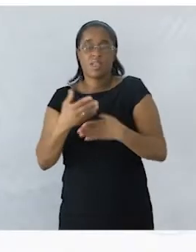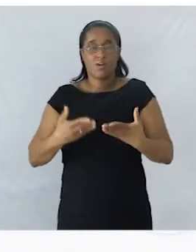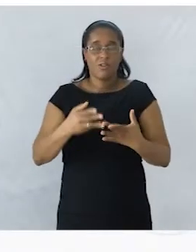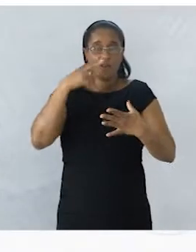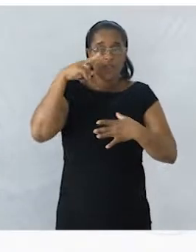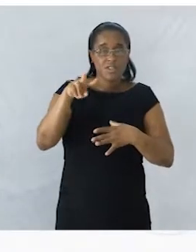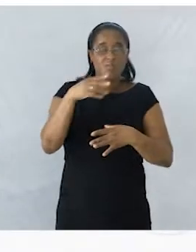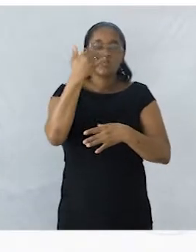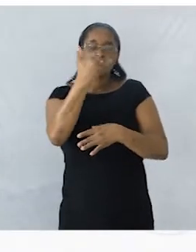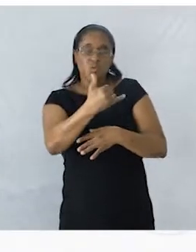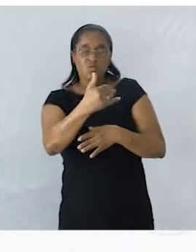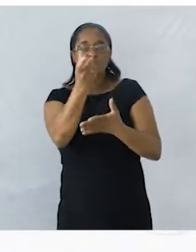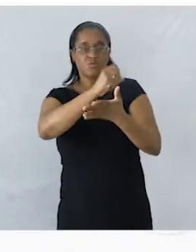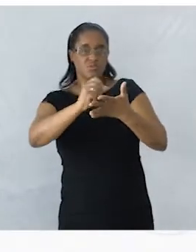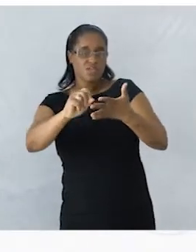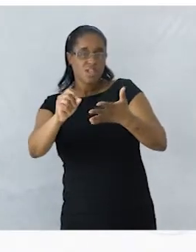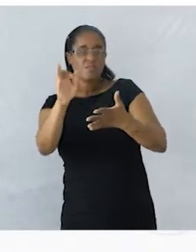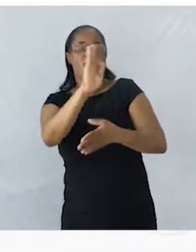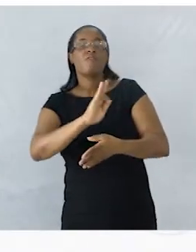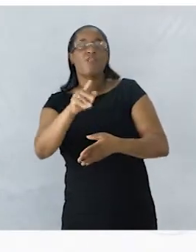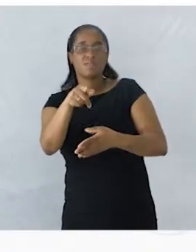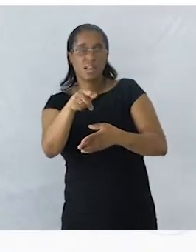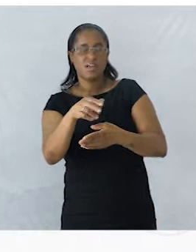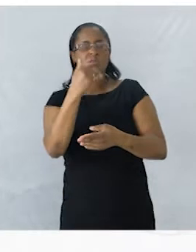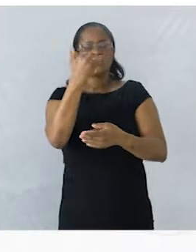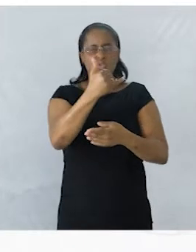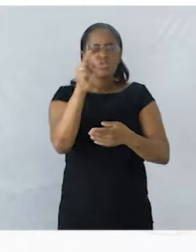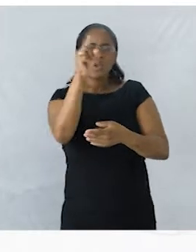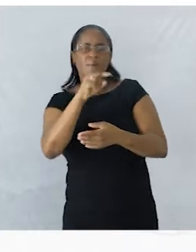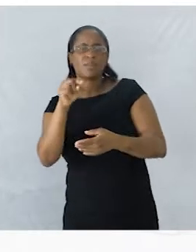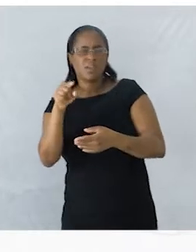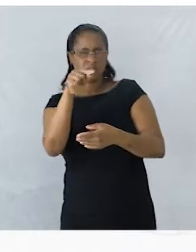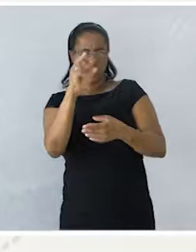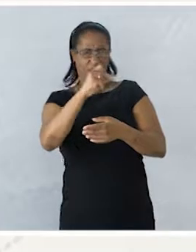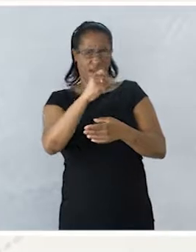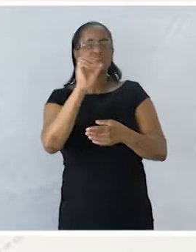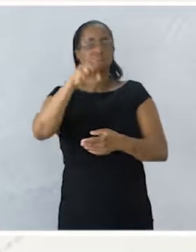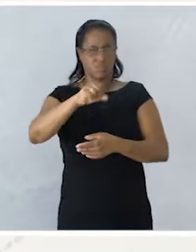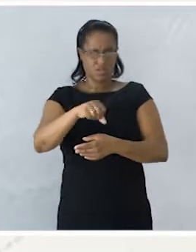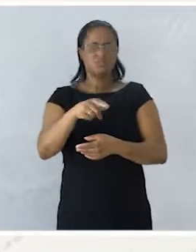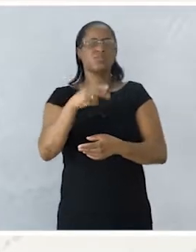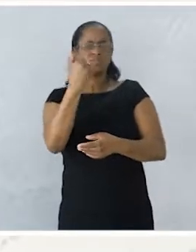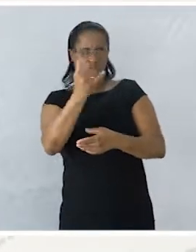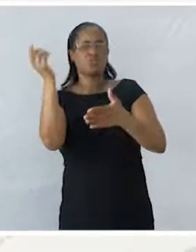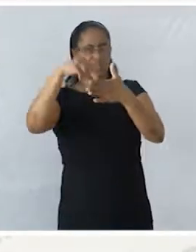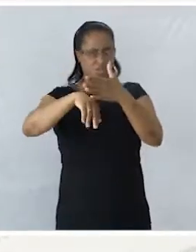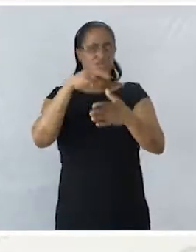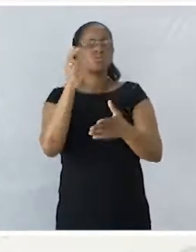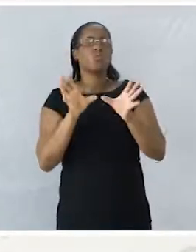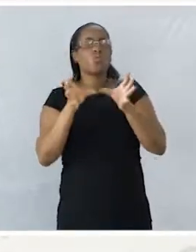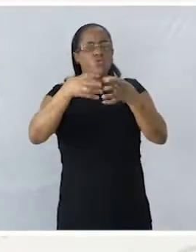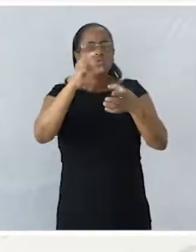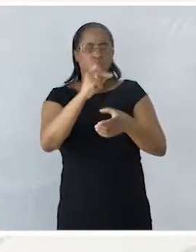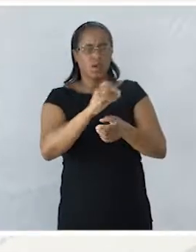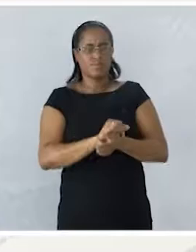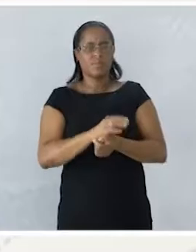o 2 escrevemos da forma que está ali. O 2 pertence ao conjunto A? Sim, 2 pertence ao conjunto A. O 4 pertence